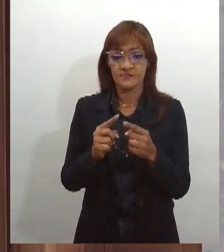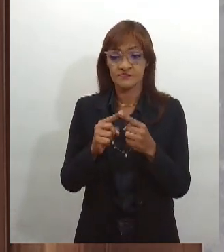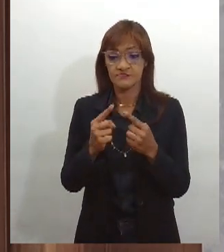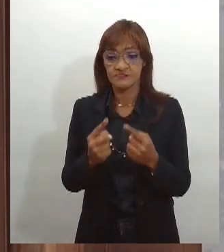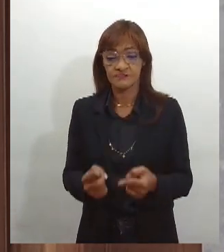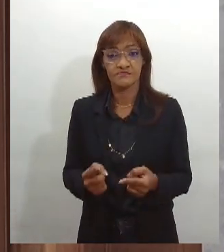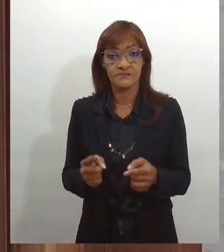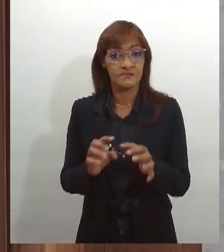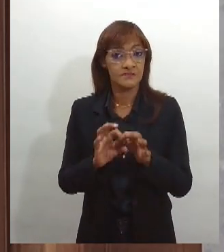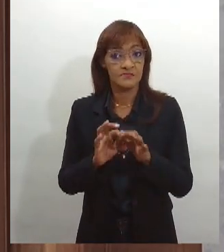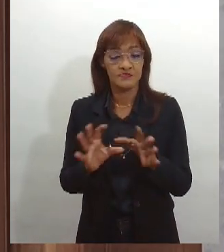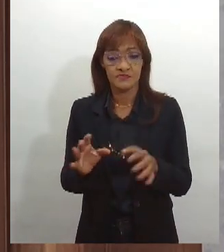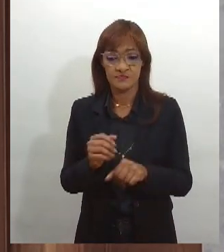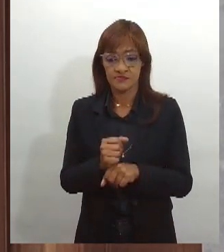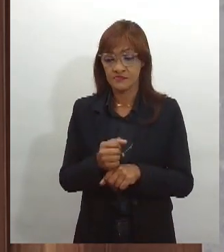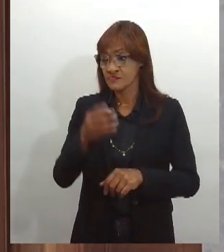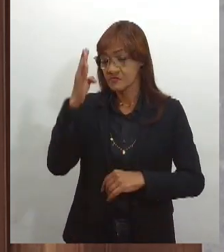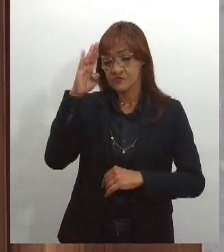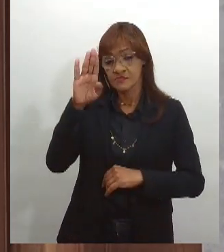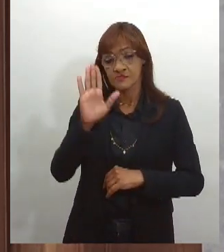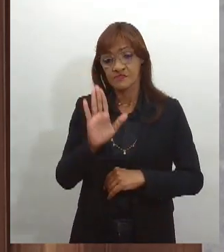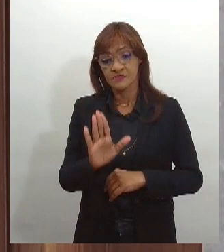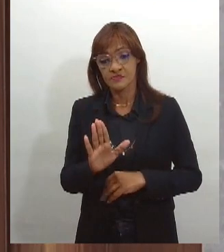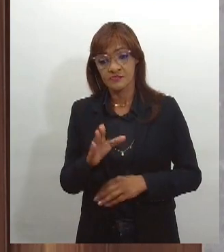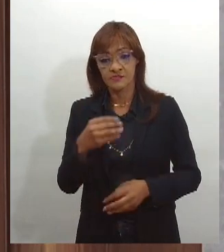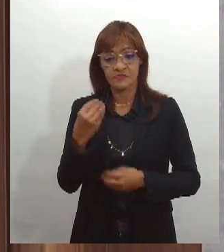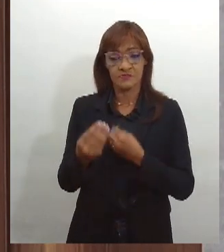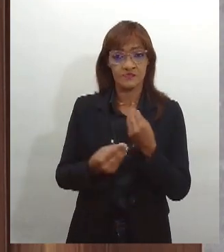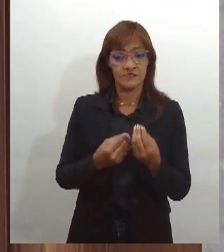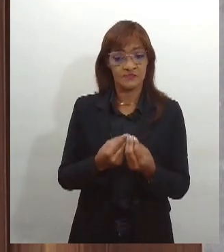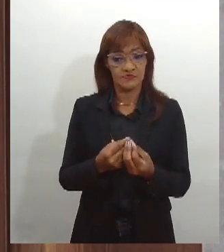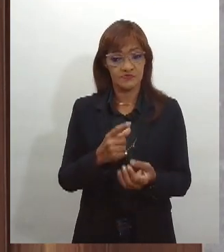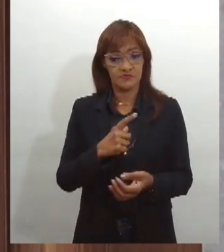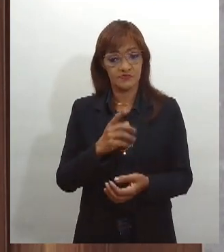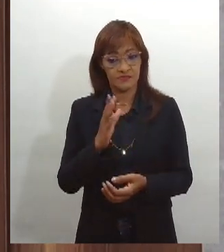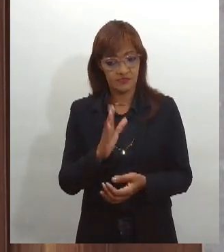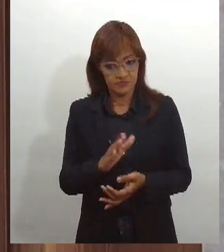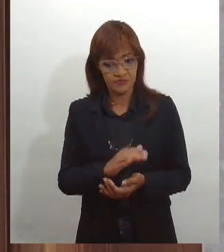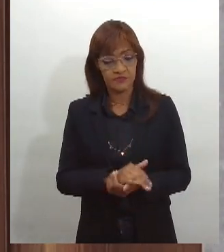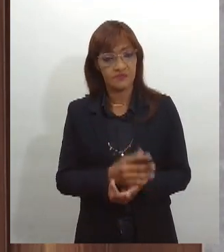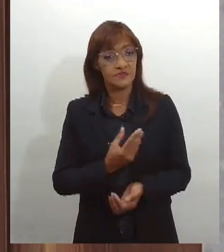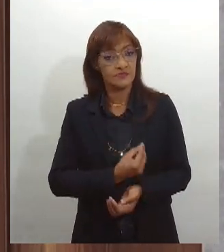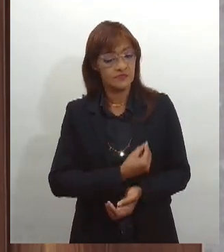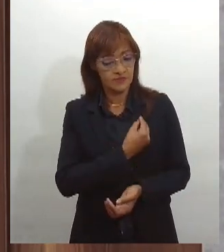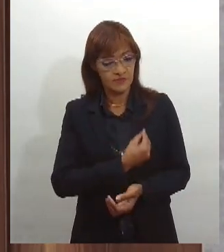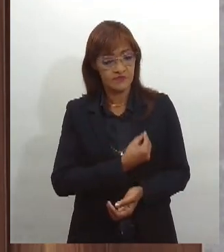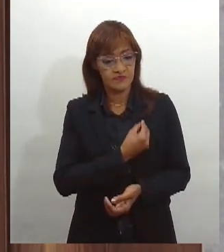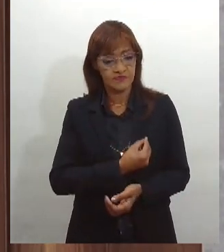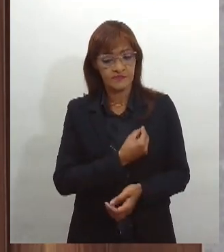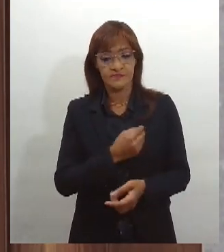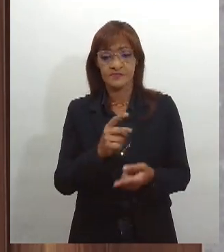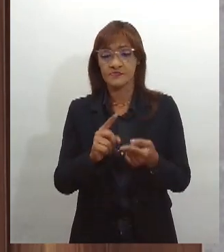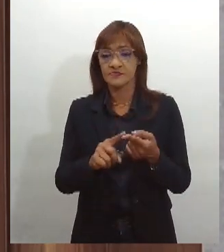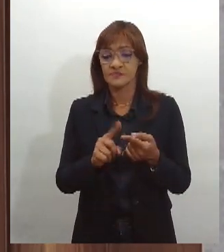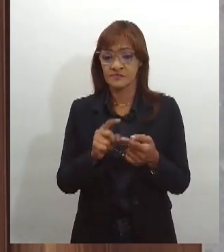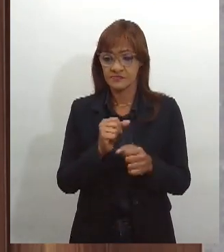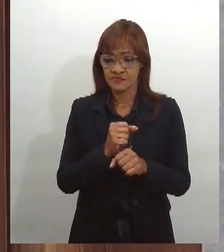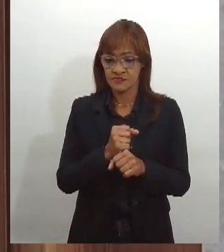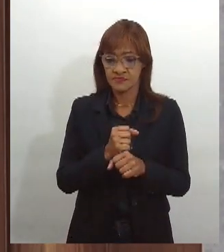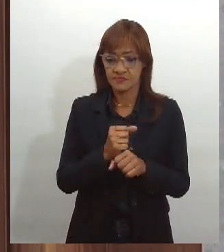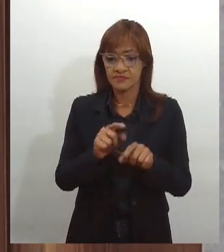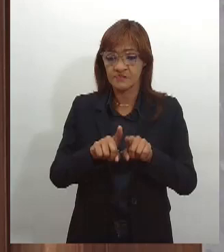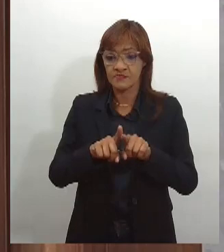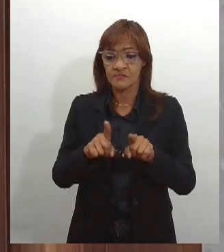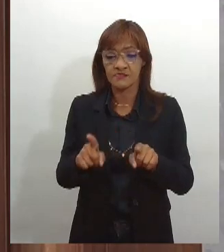talentos, né? Existem aqueles talentos consagrados, que vão estar presentes também, mas outros talentos e outras modalidades de